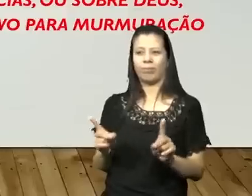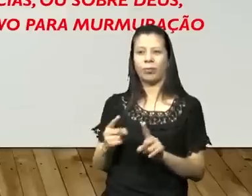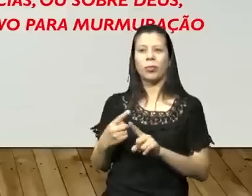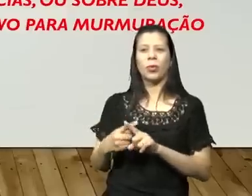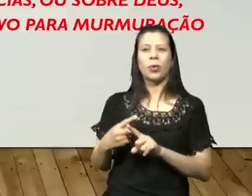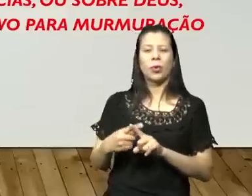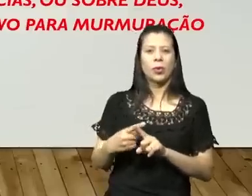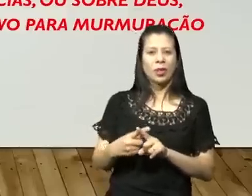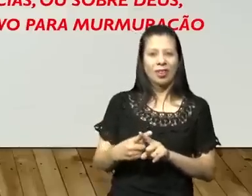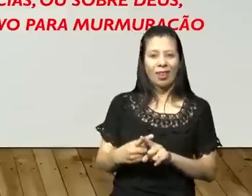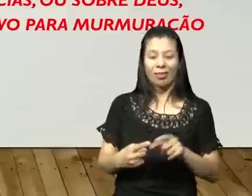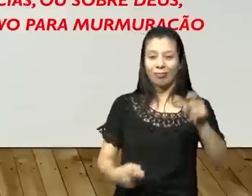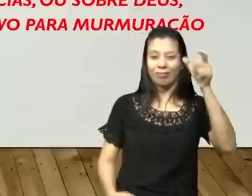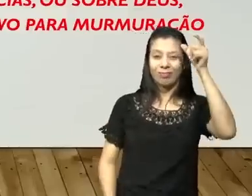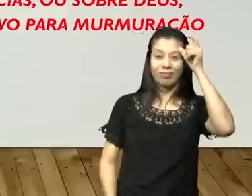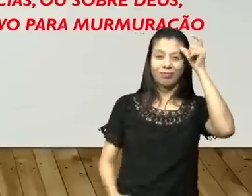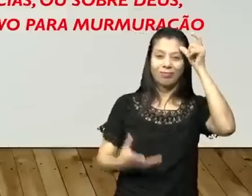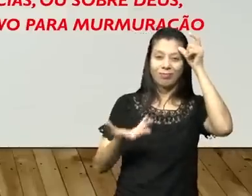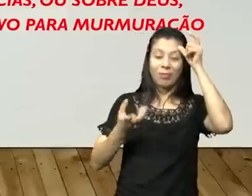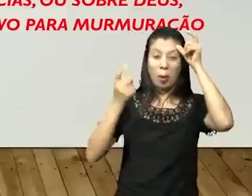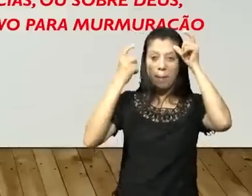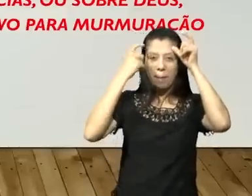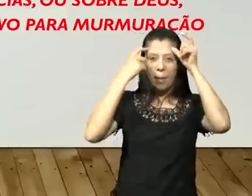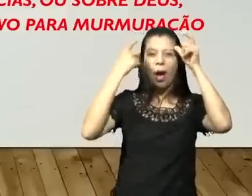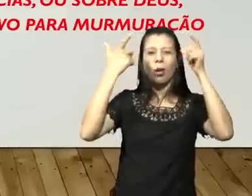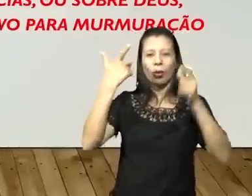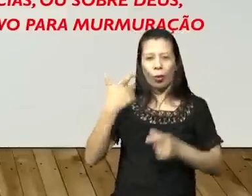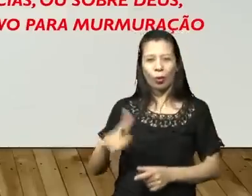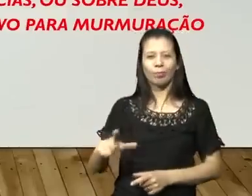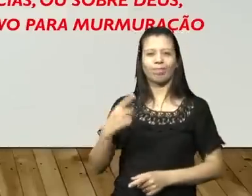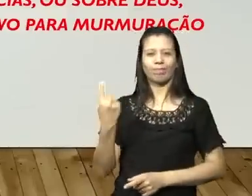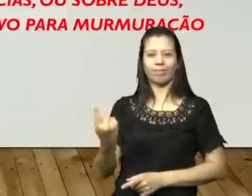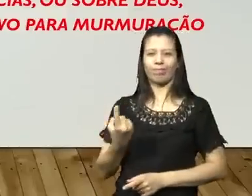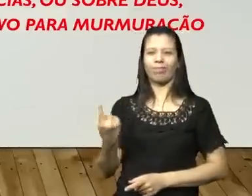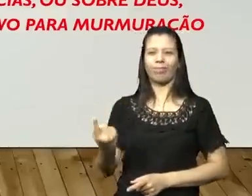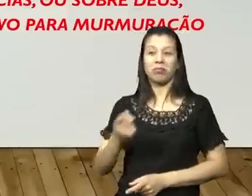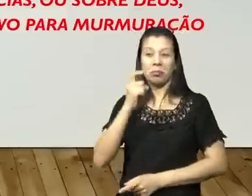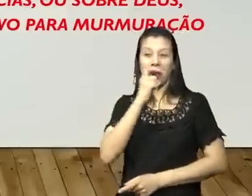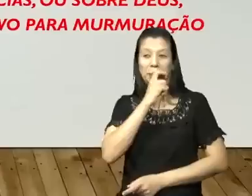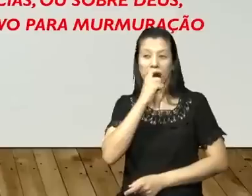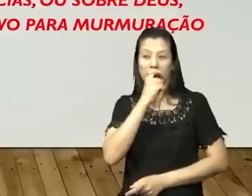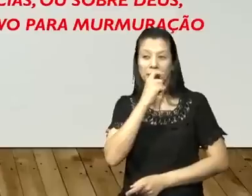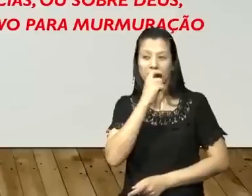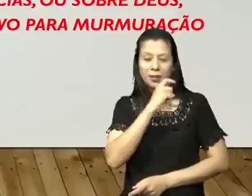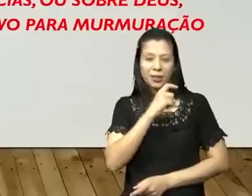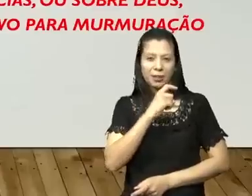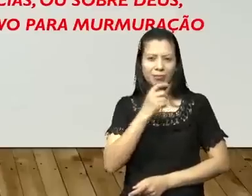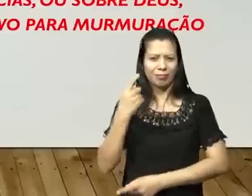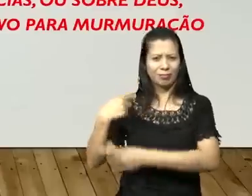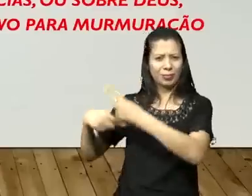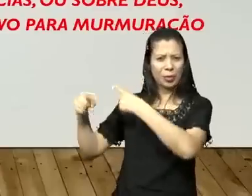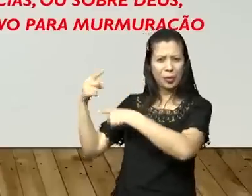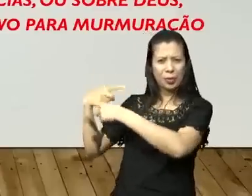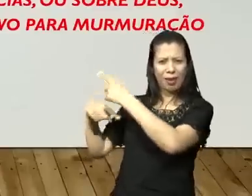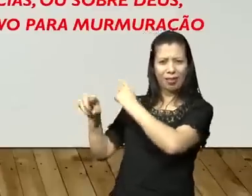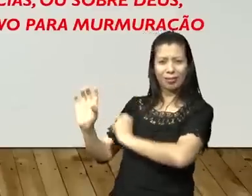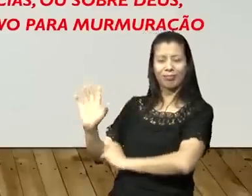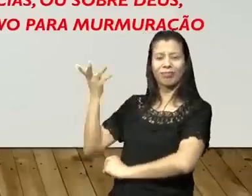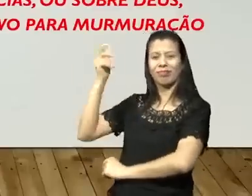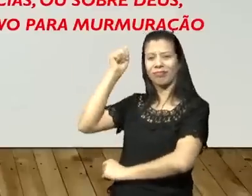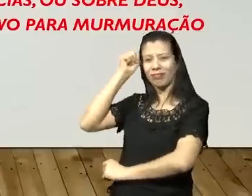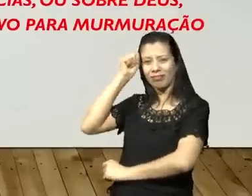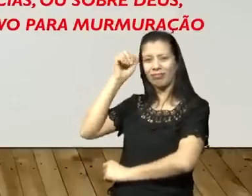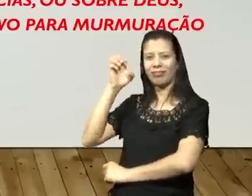pais logo que se renderam a influência de satanás a mulher que o senhor me deu a serpente que o senhor